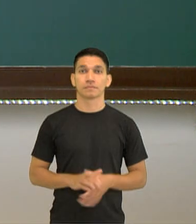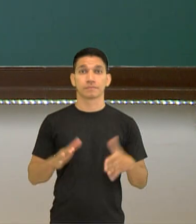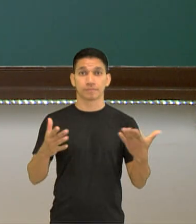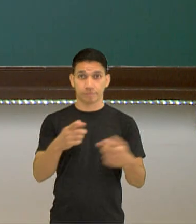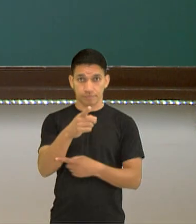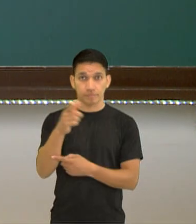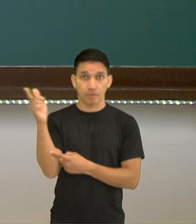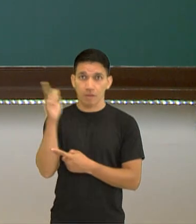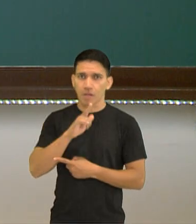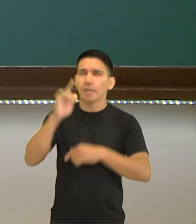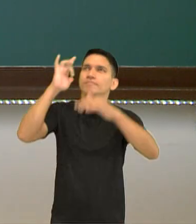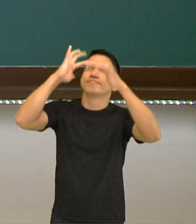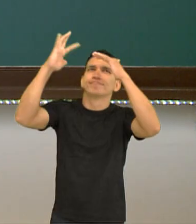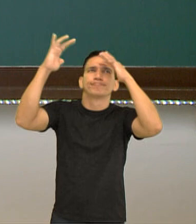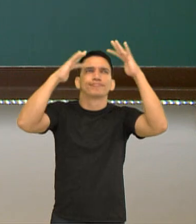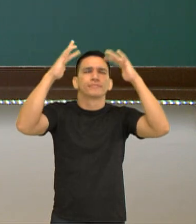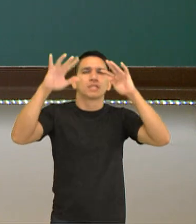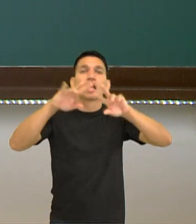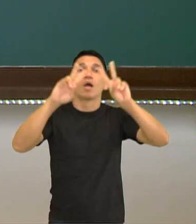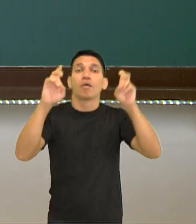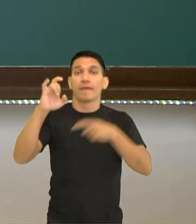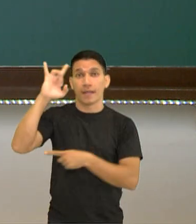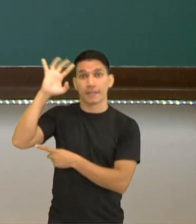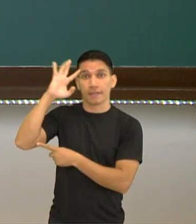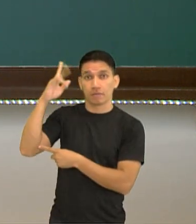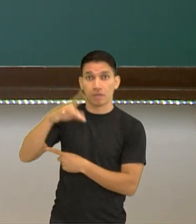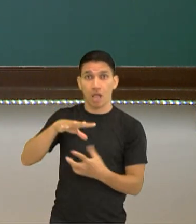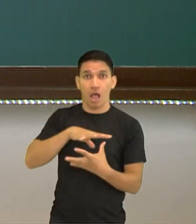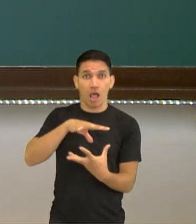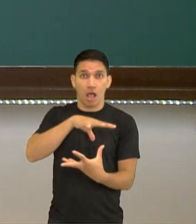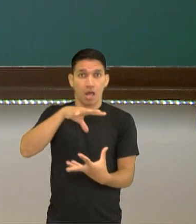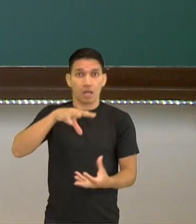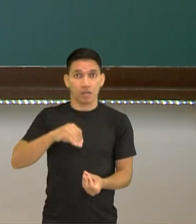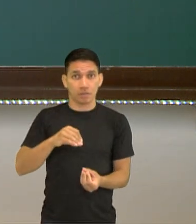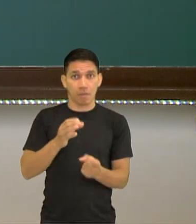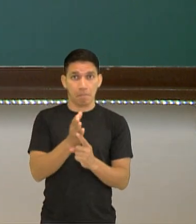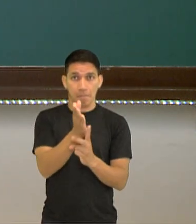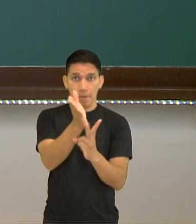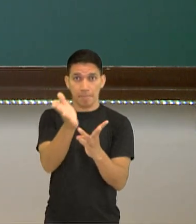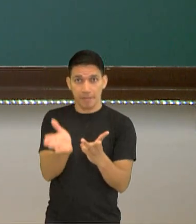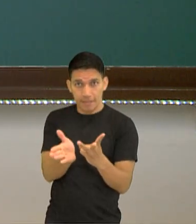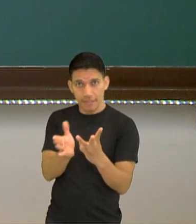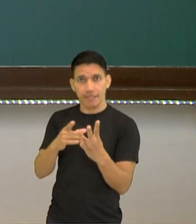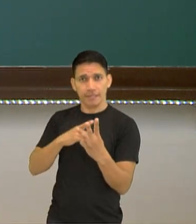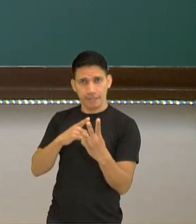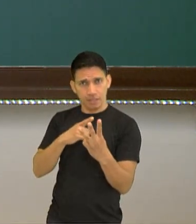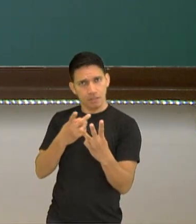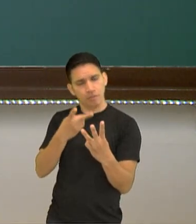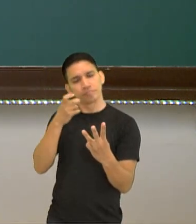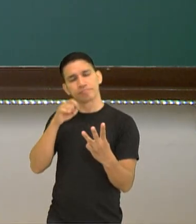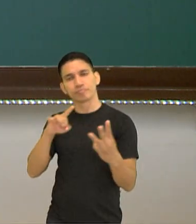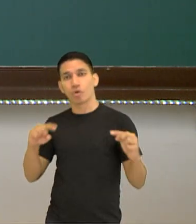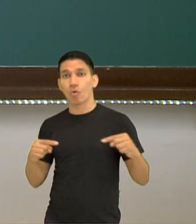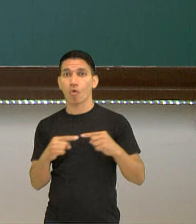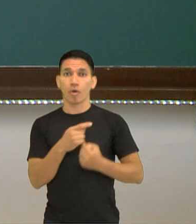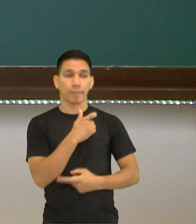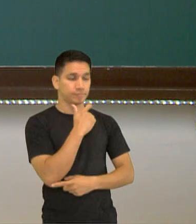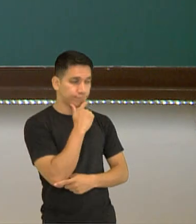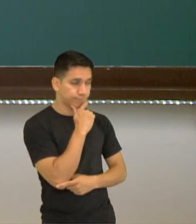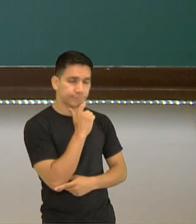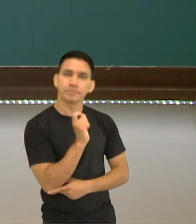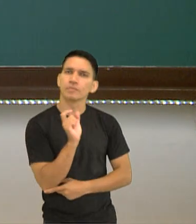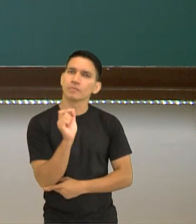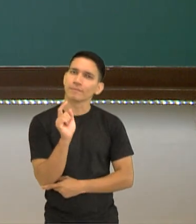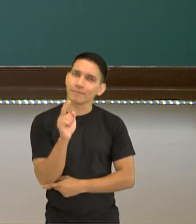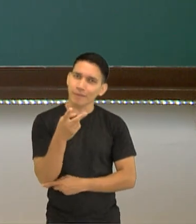E aí, pessoal, refletiram aí então sobre essa teoria das almas, a tripartição das almas, de acordo com Platão?